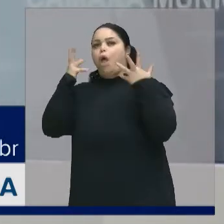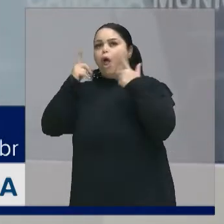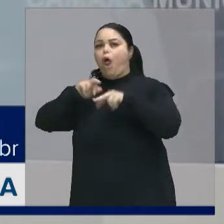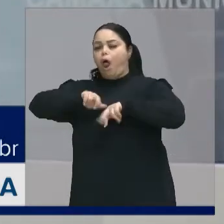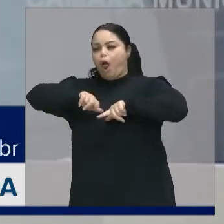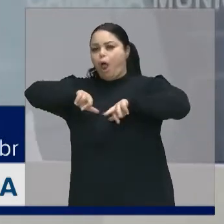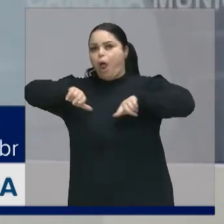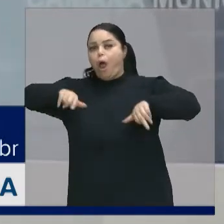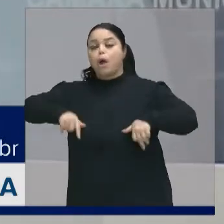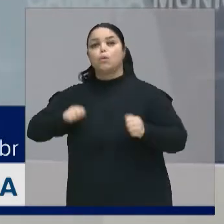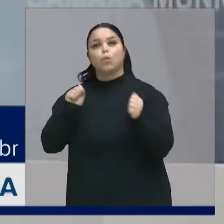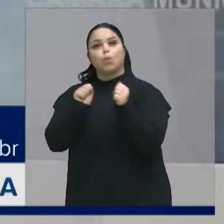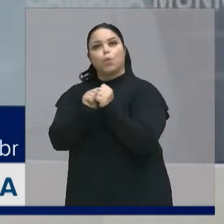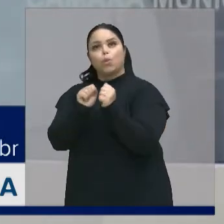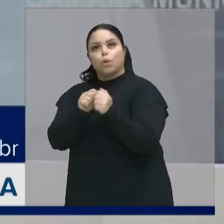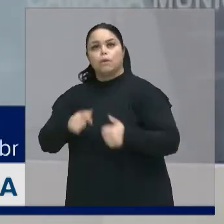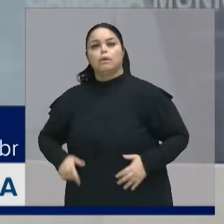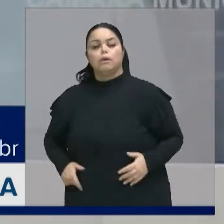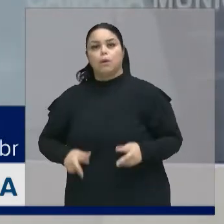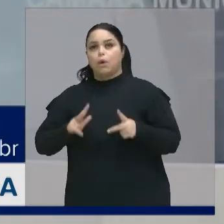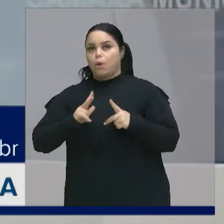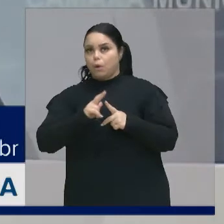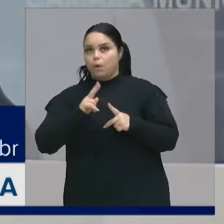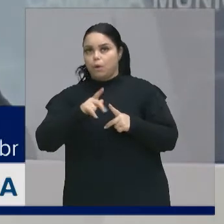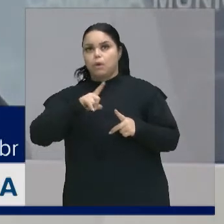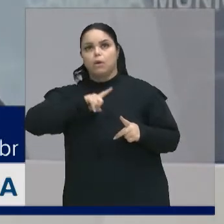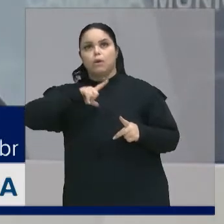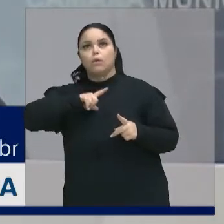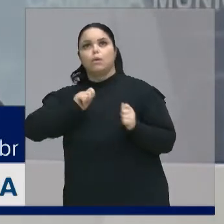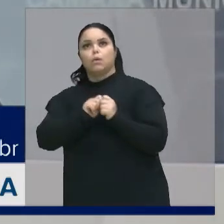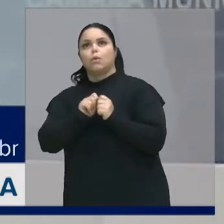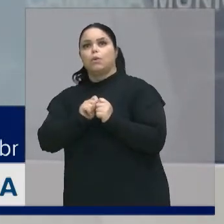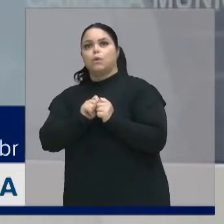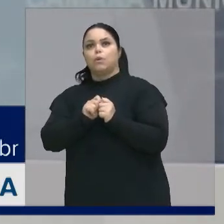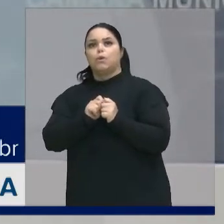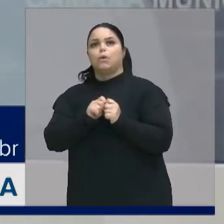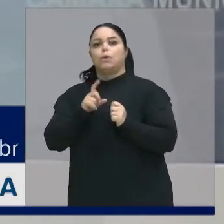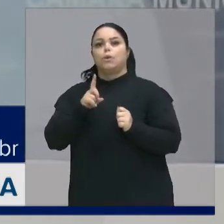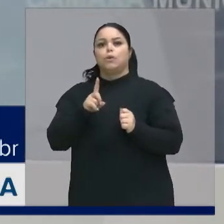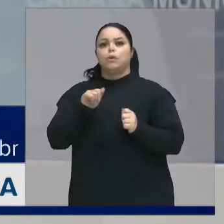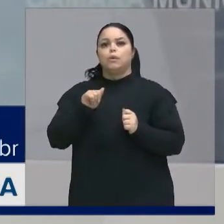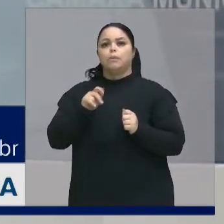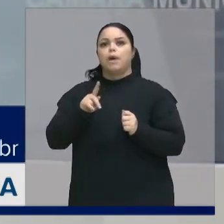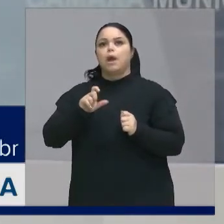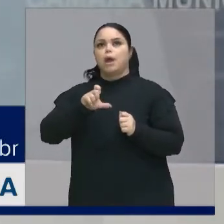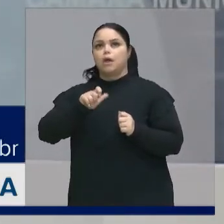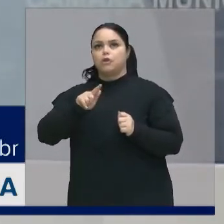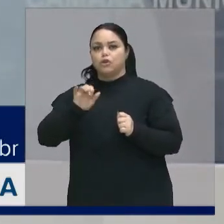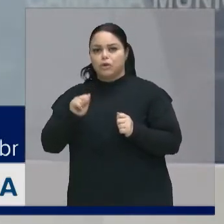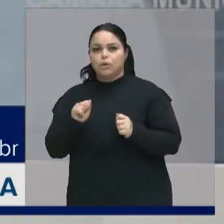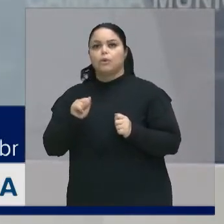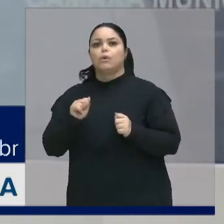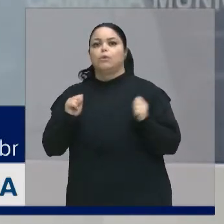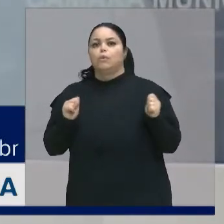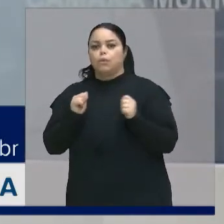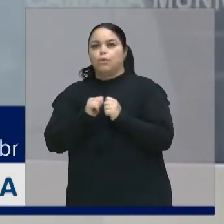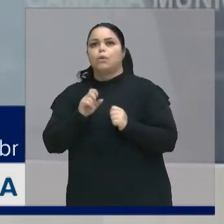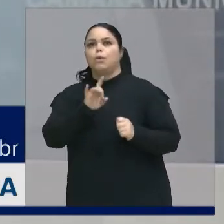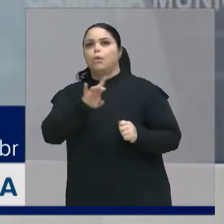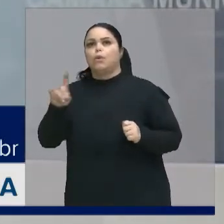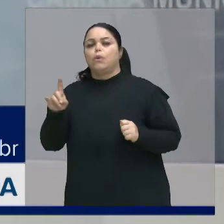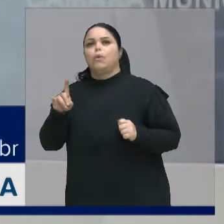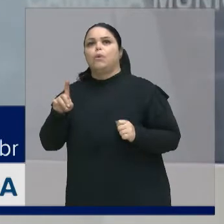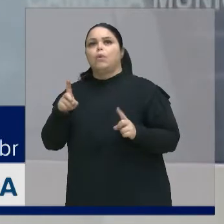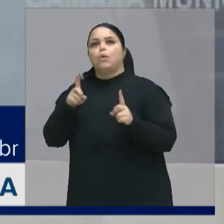animais. E junto com a castração também já é feita a chipagem. Então já sai com cada um com seu